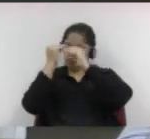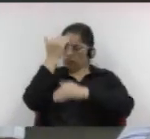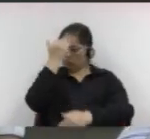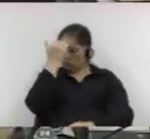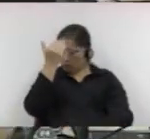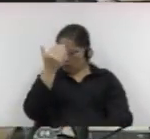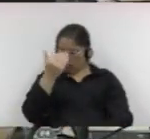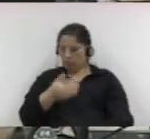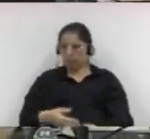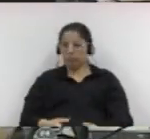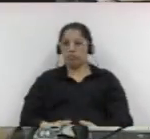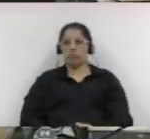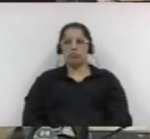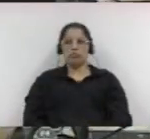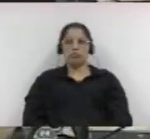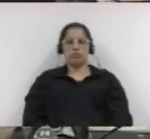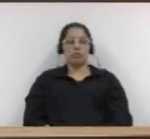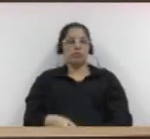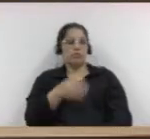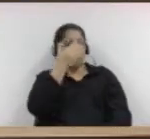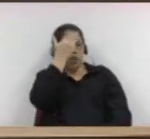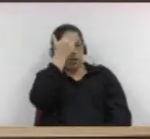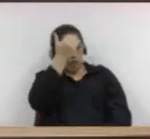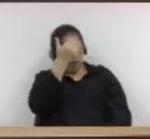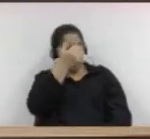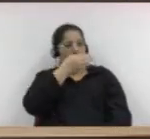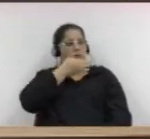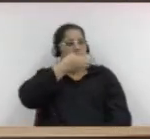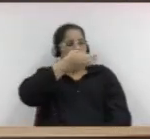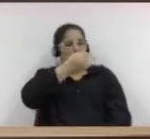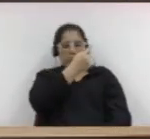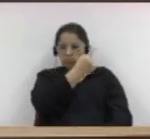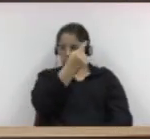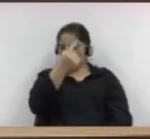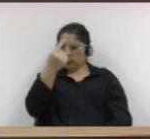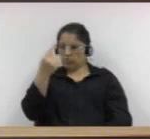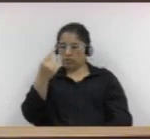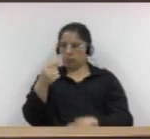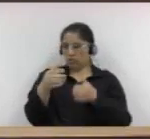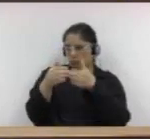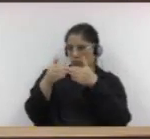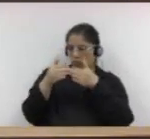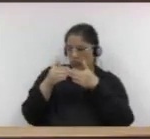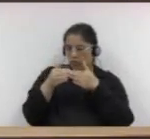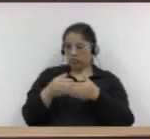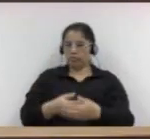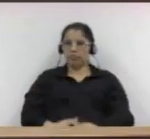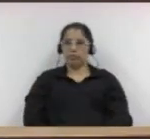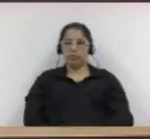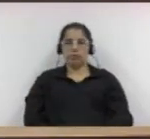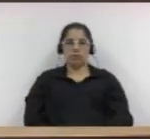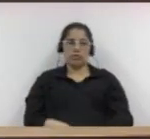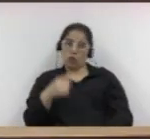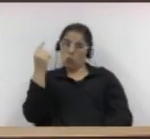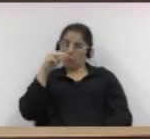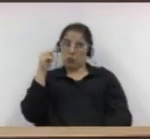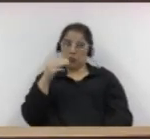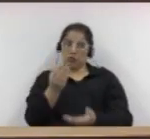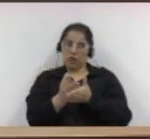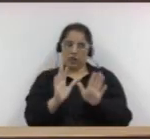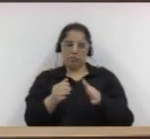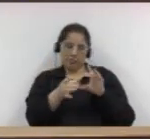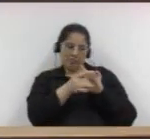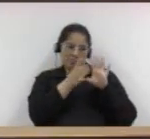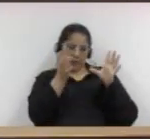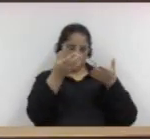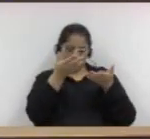presidente. Eu que agradeço pela contribuição dos nobres vereadores. Uma parte, presidente. Sim, senhor. Me deixa um minuto só para mim terminar. Pode ficar à